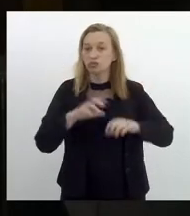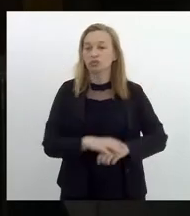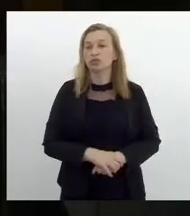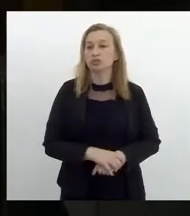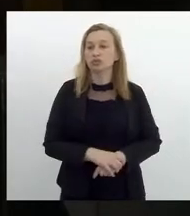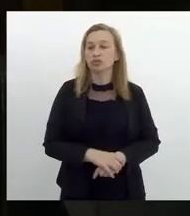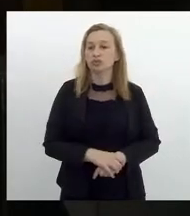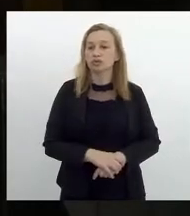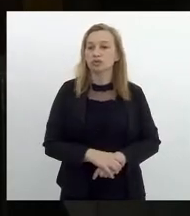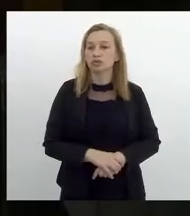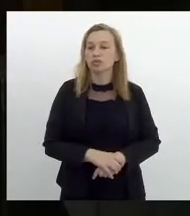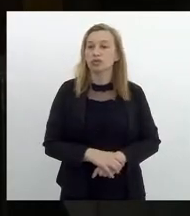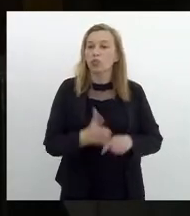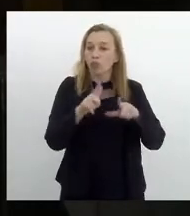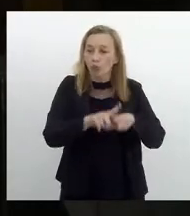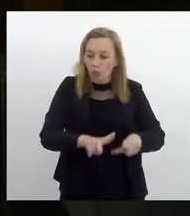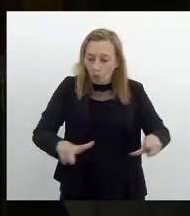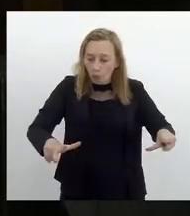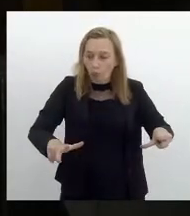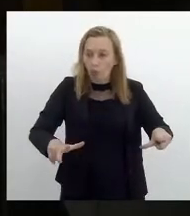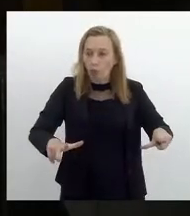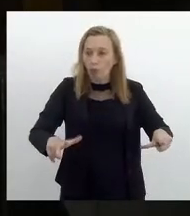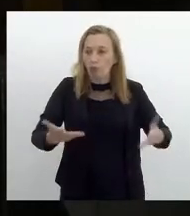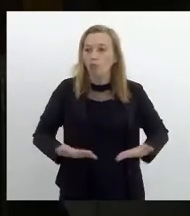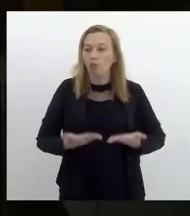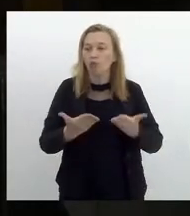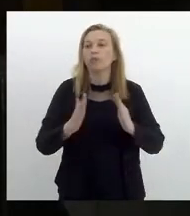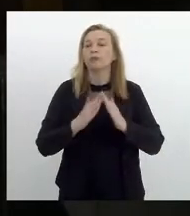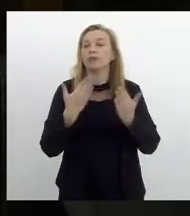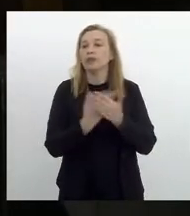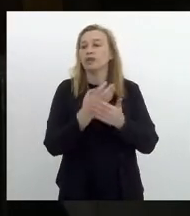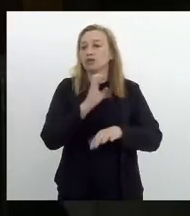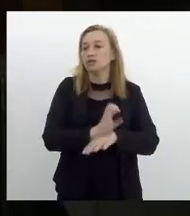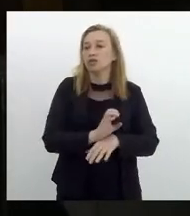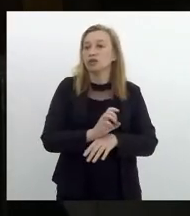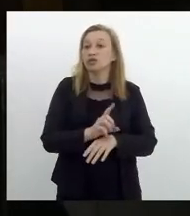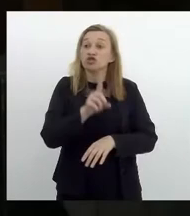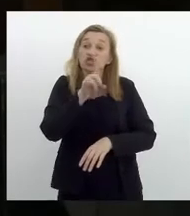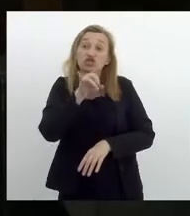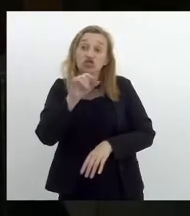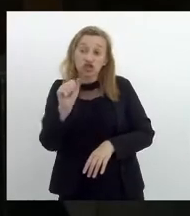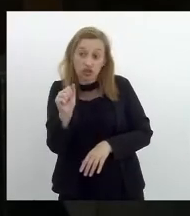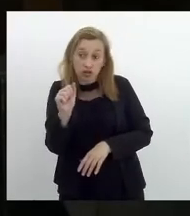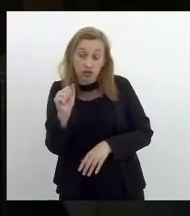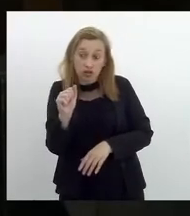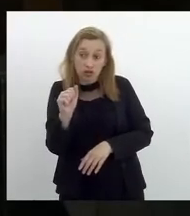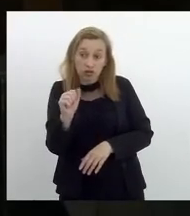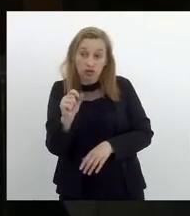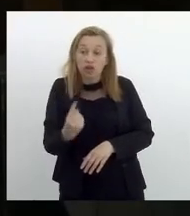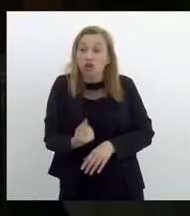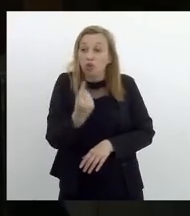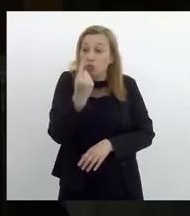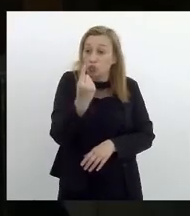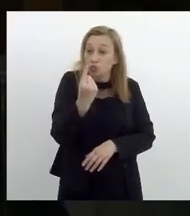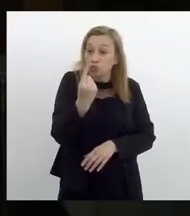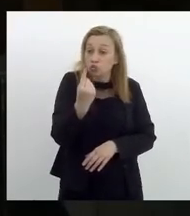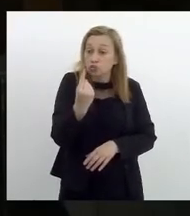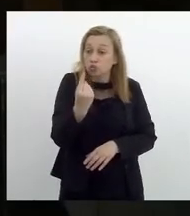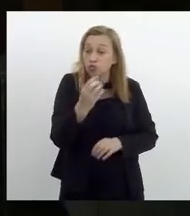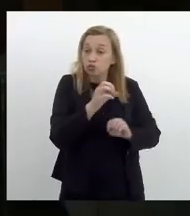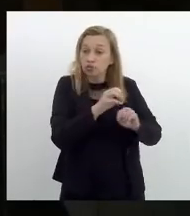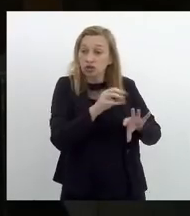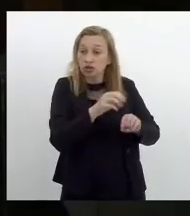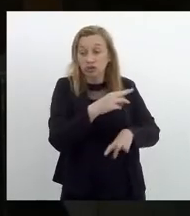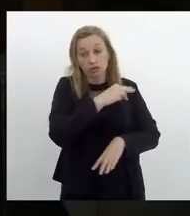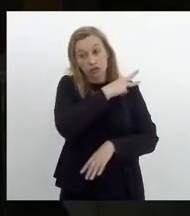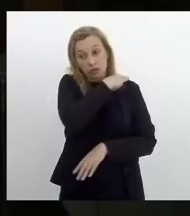em que há um vazio na oferta de escolas estaduais durante o dia e a única oferta de ensino médio que se dá, e a deputada